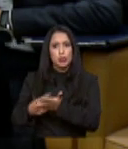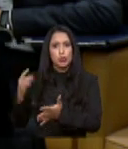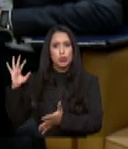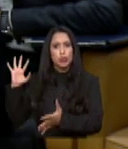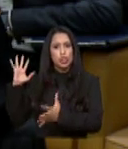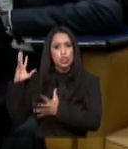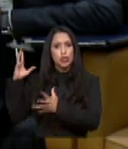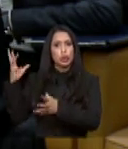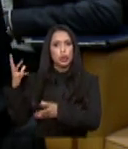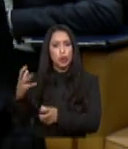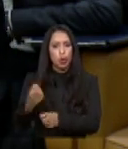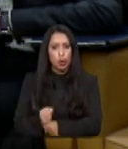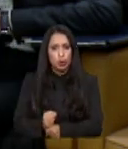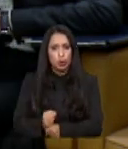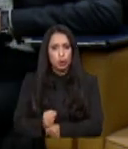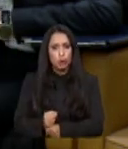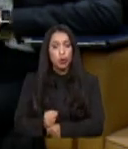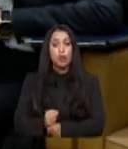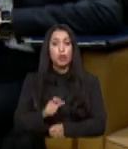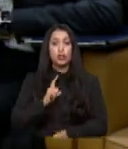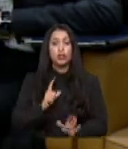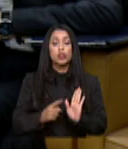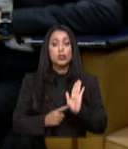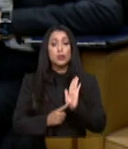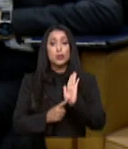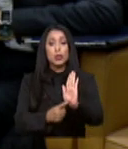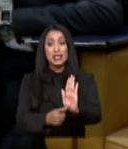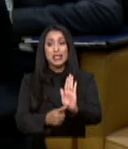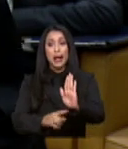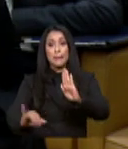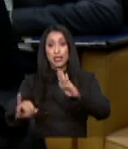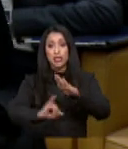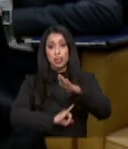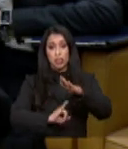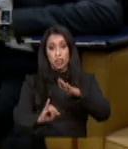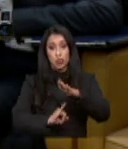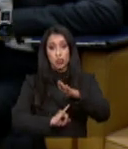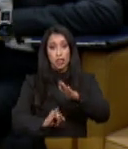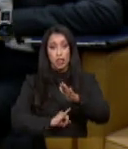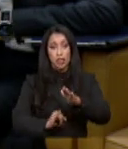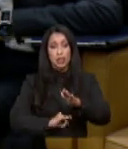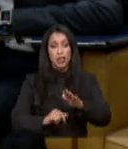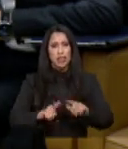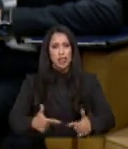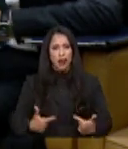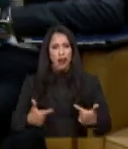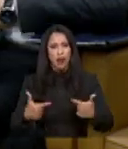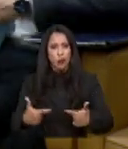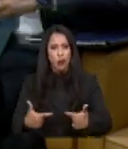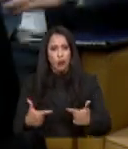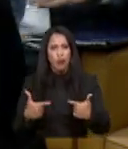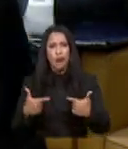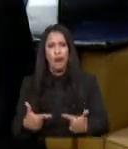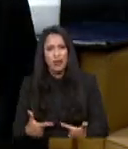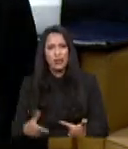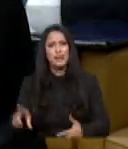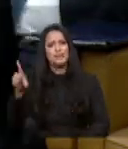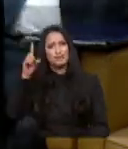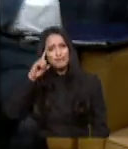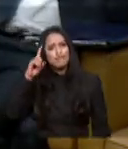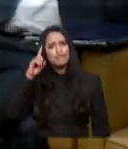sobretudo, ao compromisso histórico de apontar para a institucionalidade o quanto a luta que nós travamos no dia a